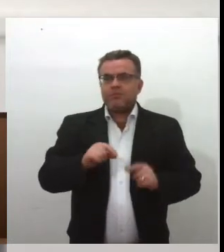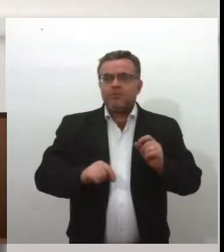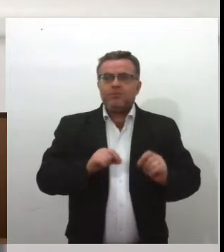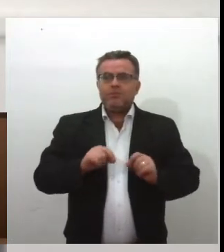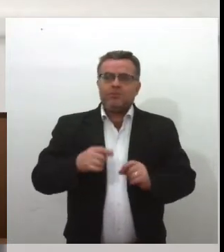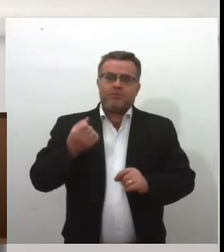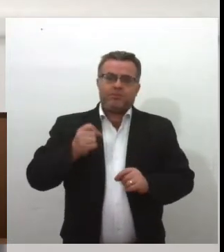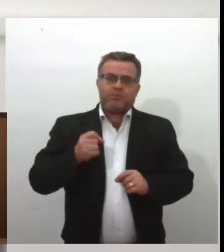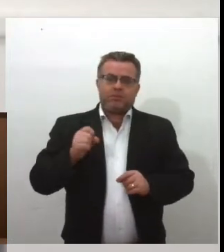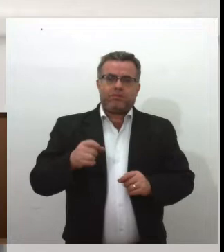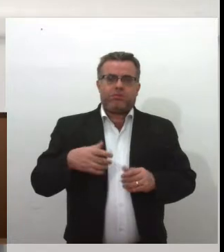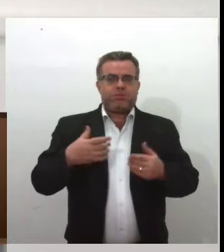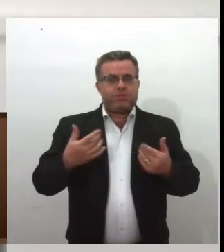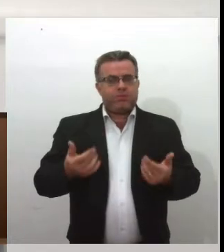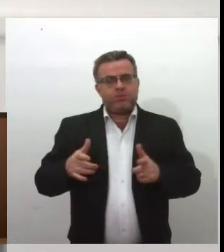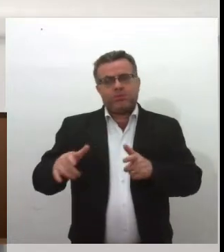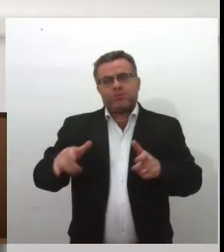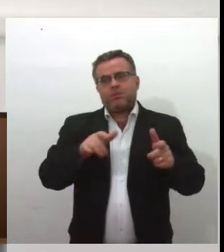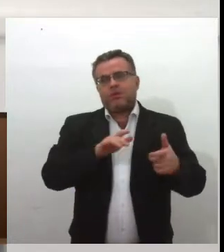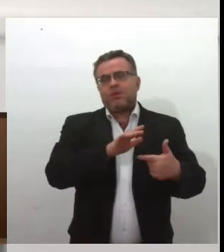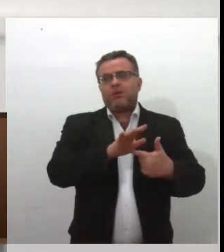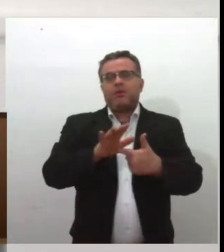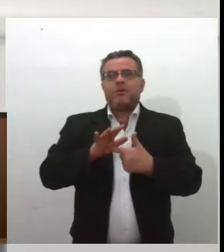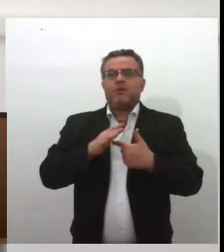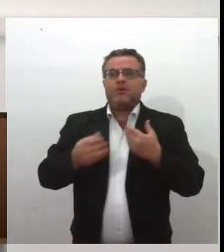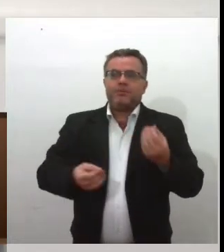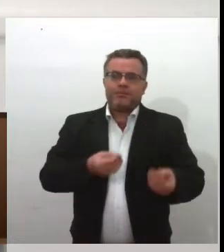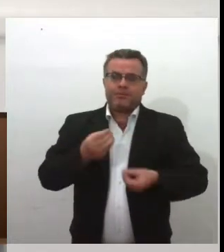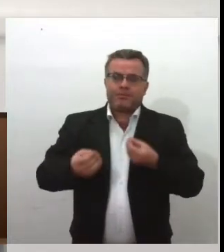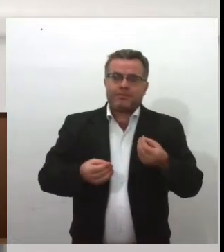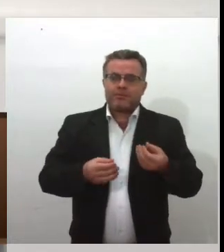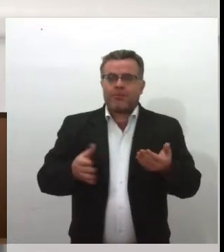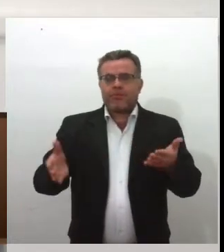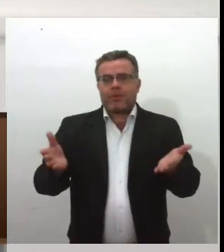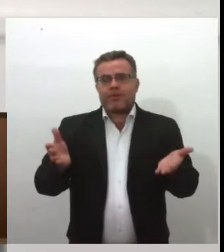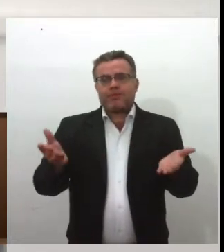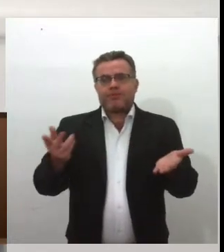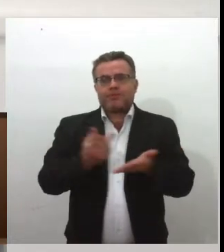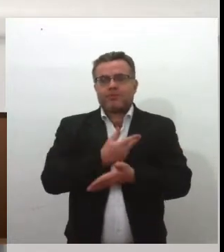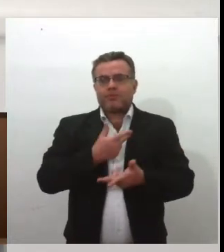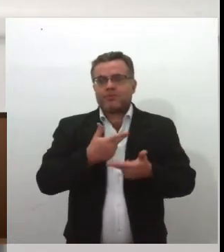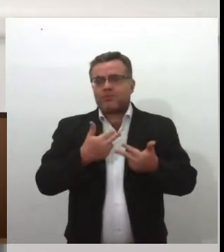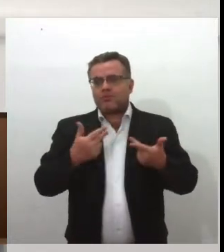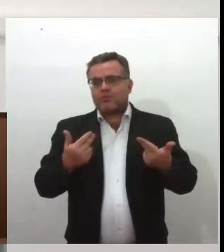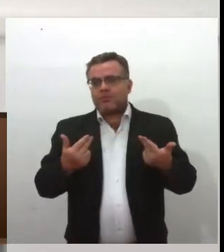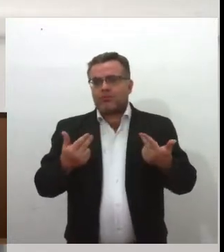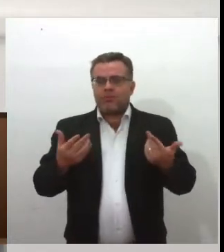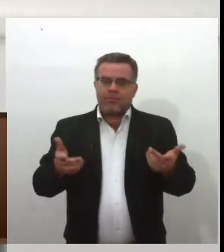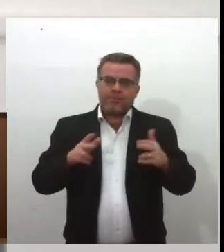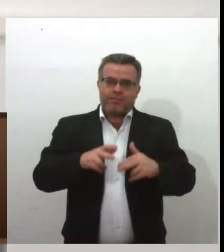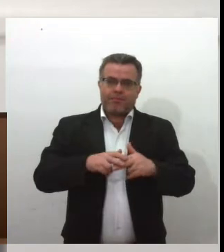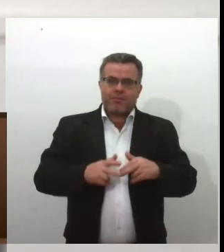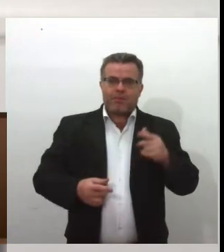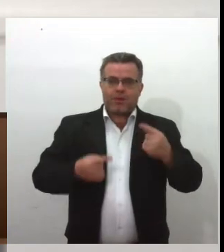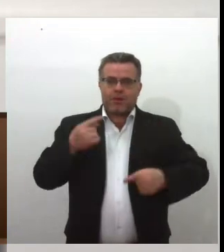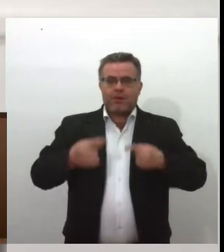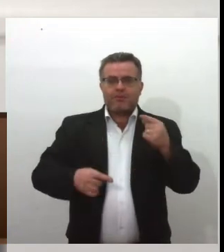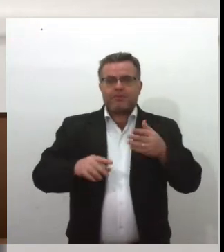administrativo e das unidades onde a gente faz algum tipo de ação, por essa discussão de